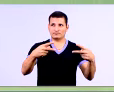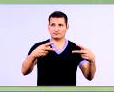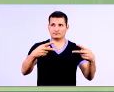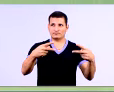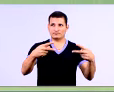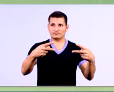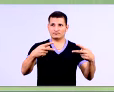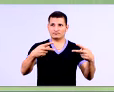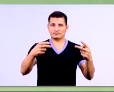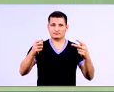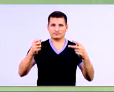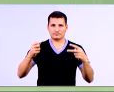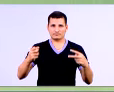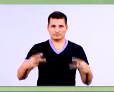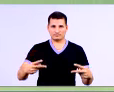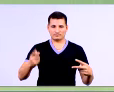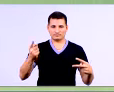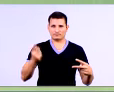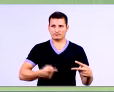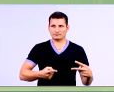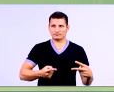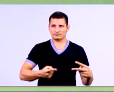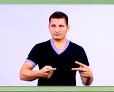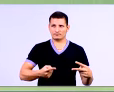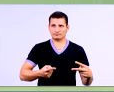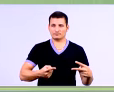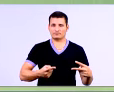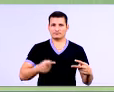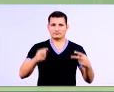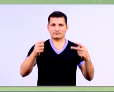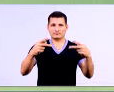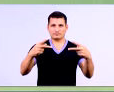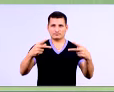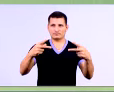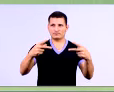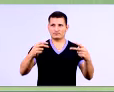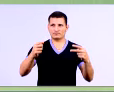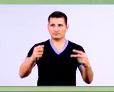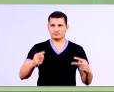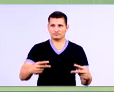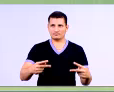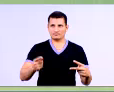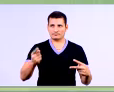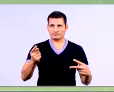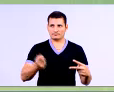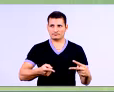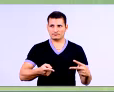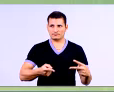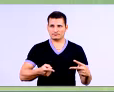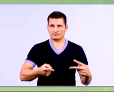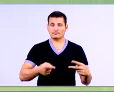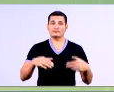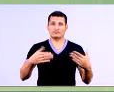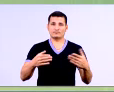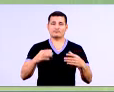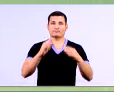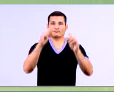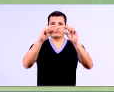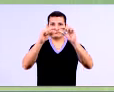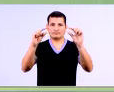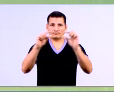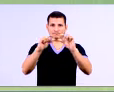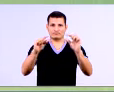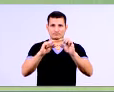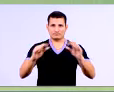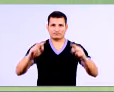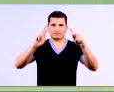ela fecha. Como estava escrito no texto anterior, um formulário HTML é um